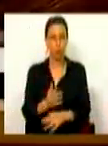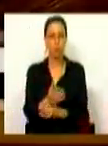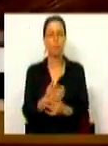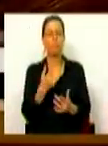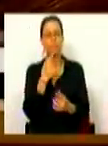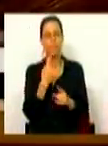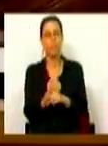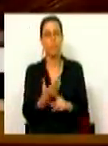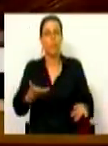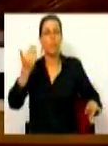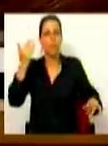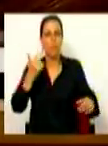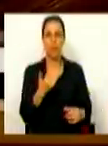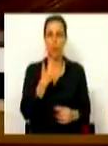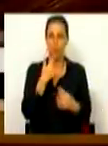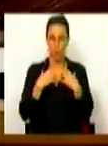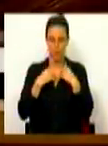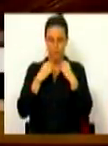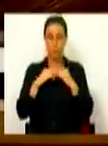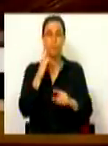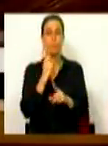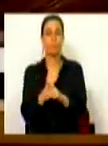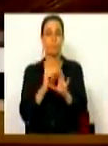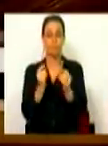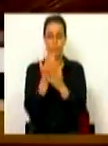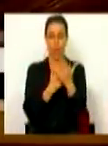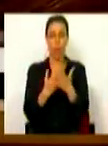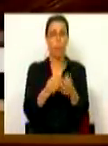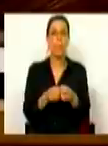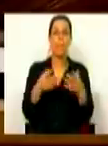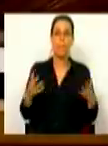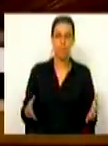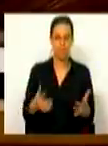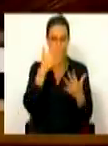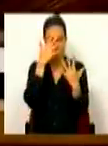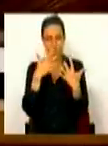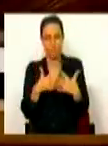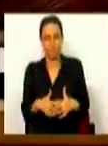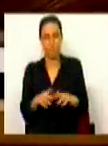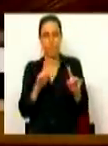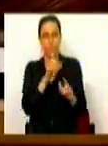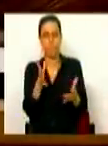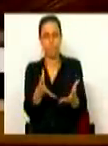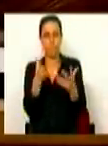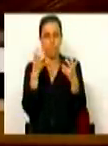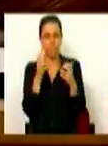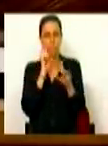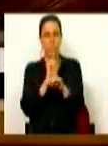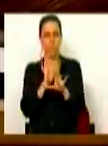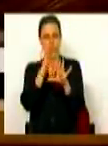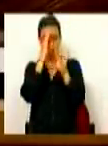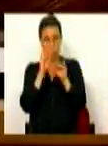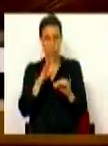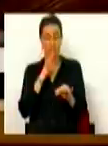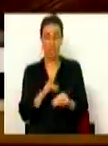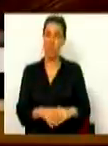deixa muito a desejar. Mesmo quando a economia cresce, duvido que muitos queiram lá educar os seus